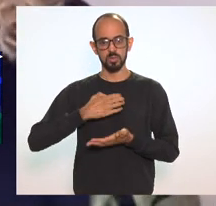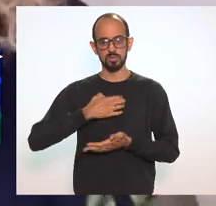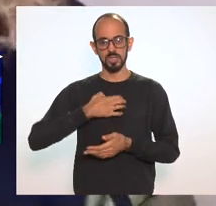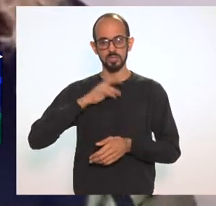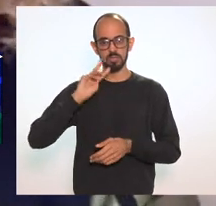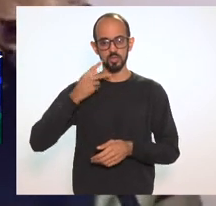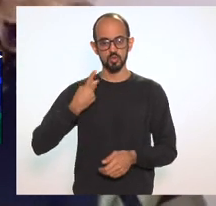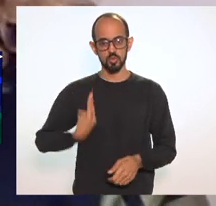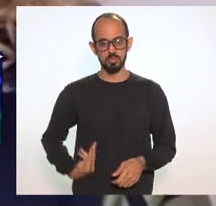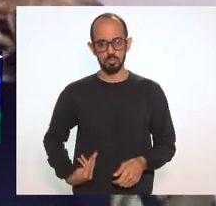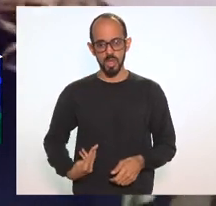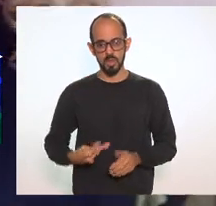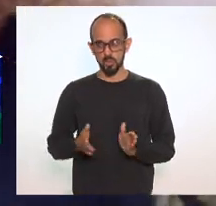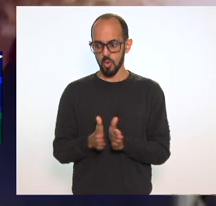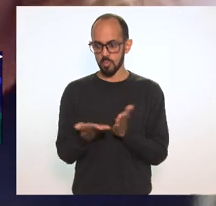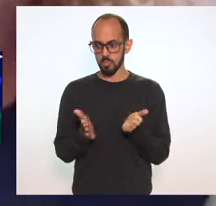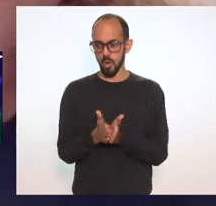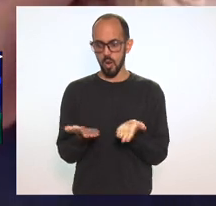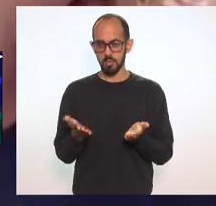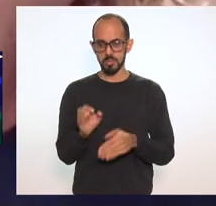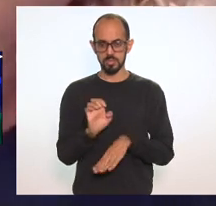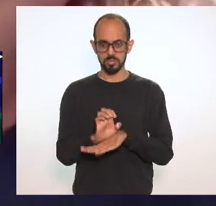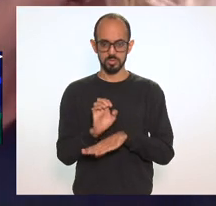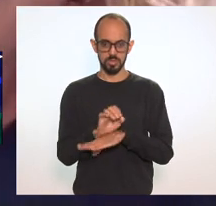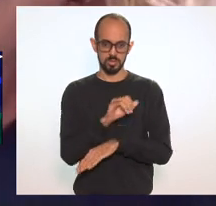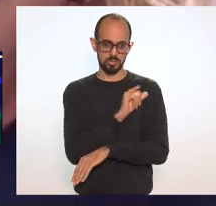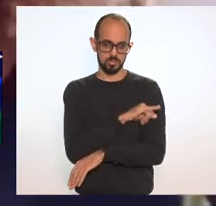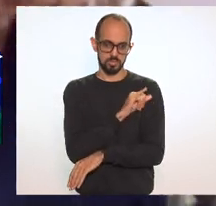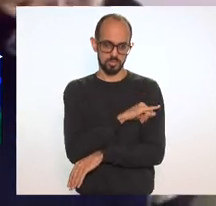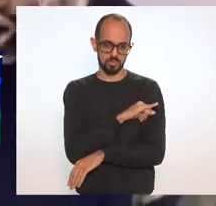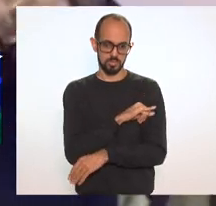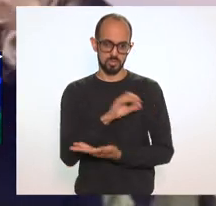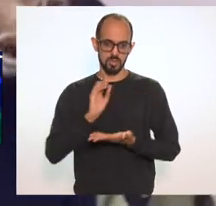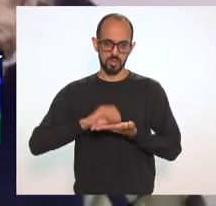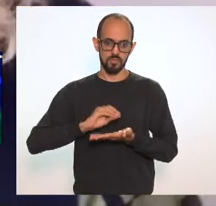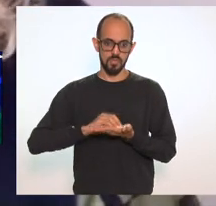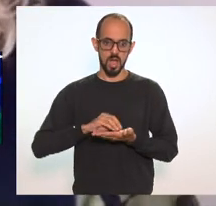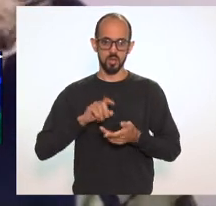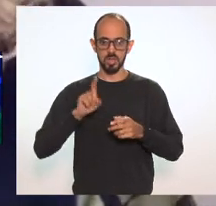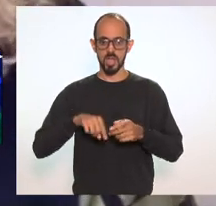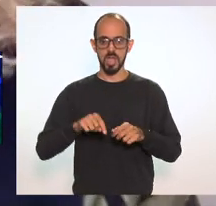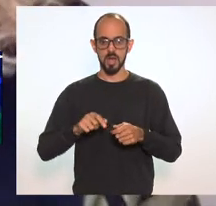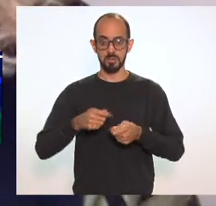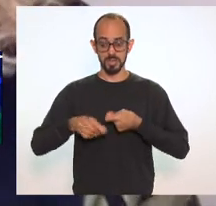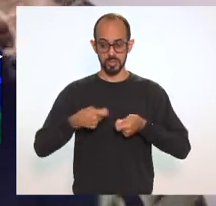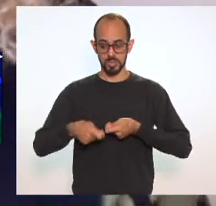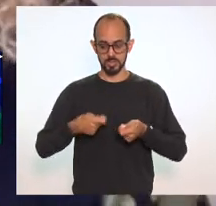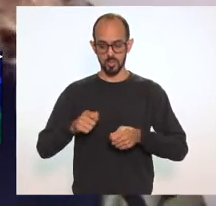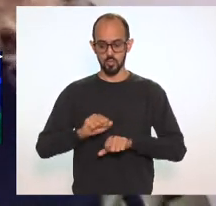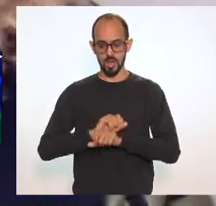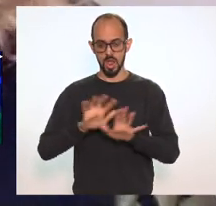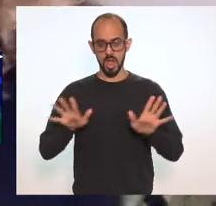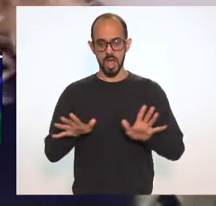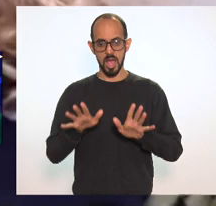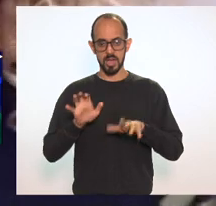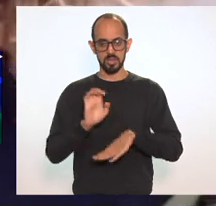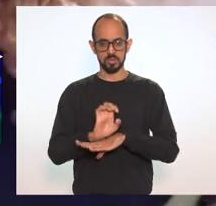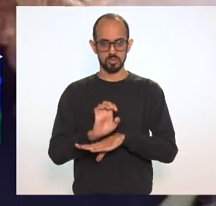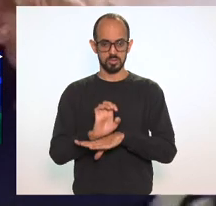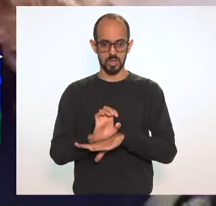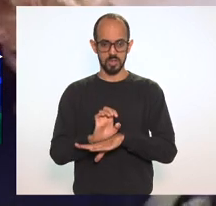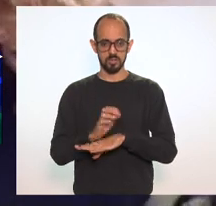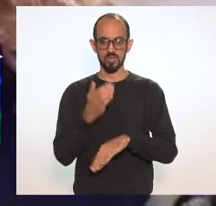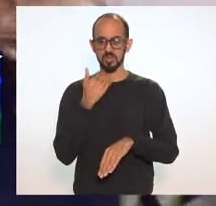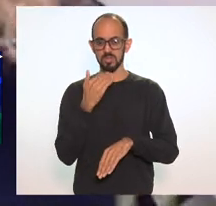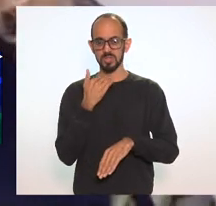quem é mais pobre no nosso Estado então o que falta aqui é uma a gente não Clara de estado porque não adianta